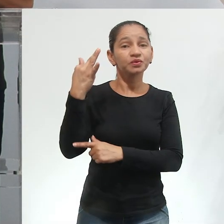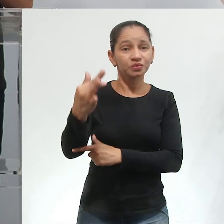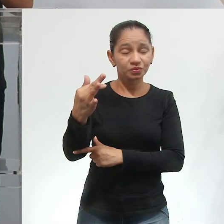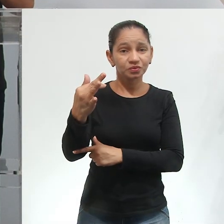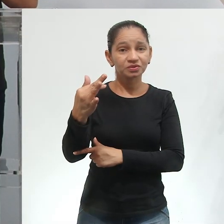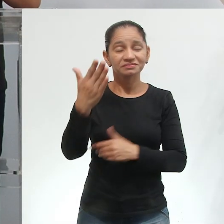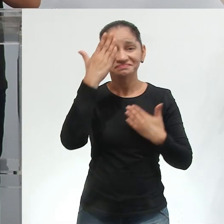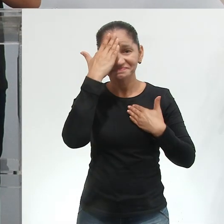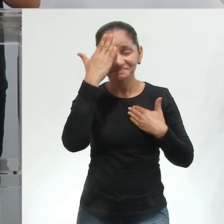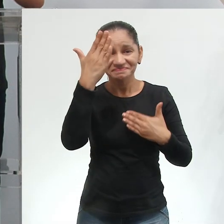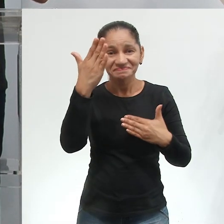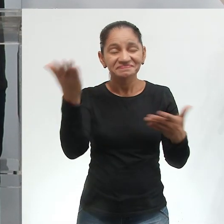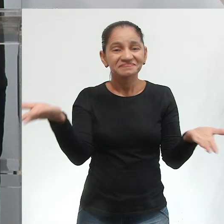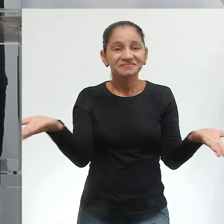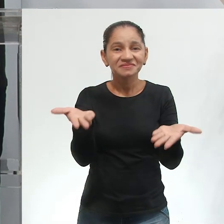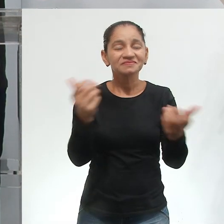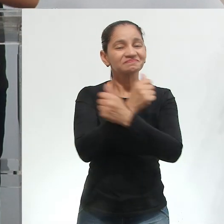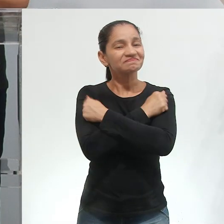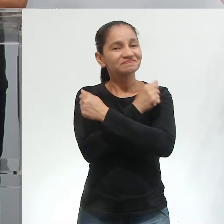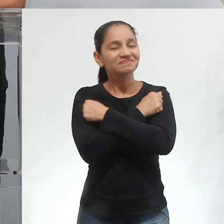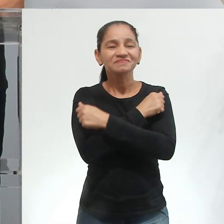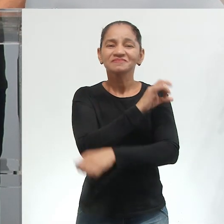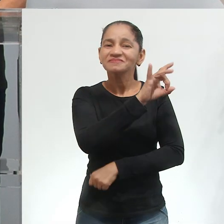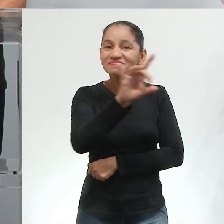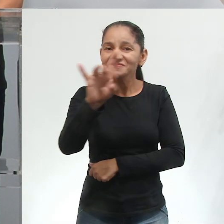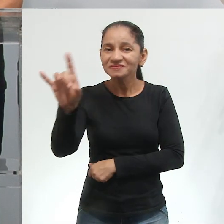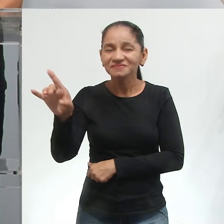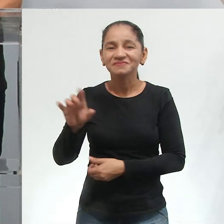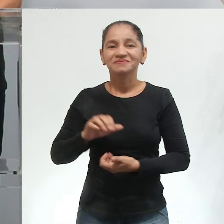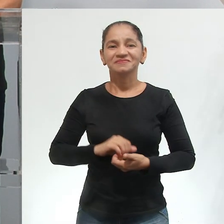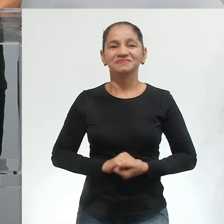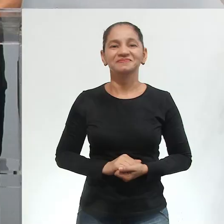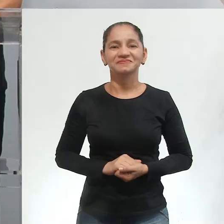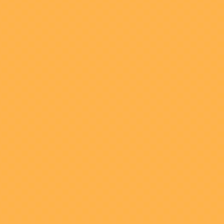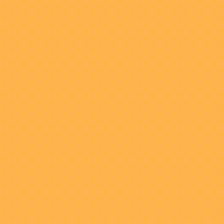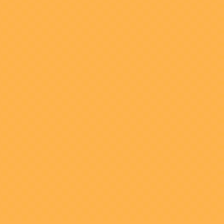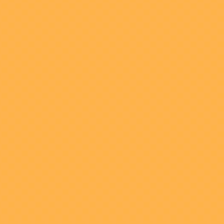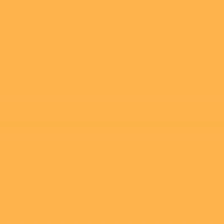professor. Muito obrigado, um abraço a cada um de vocês.